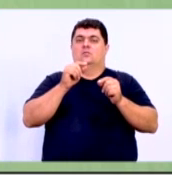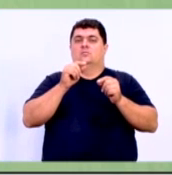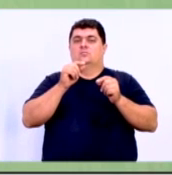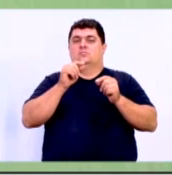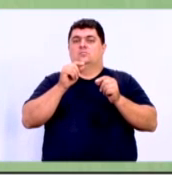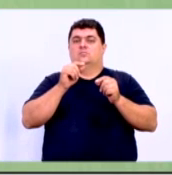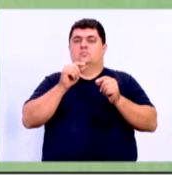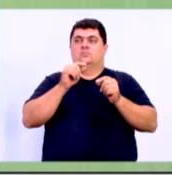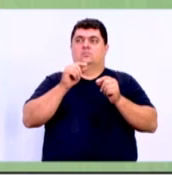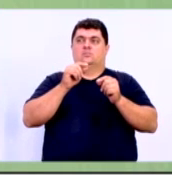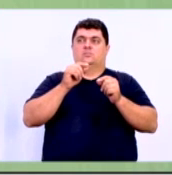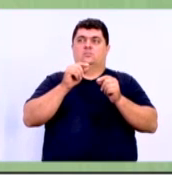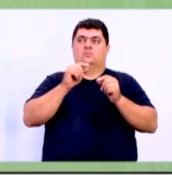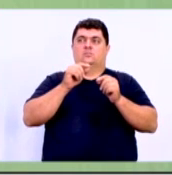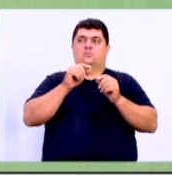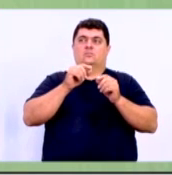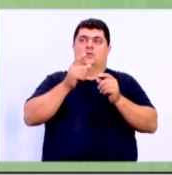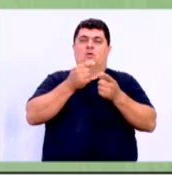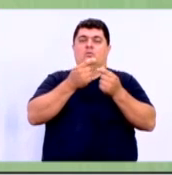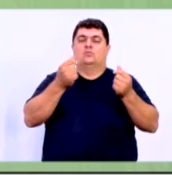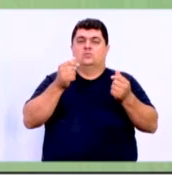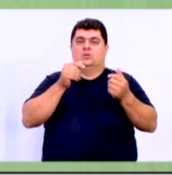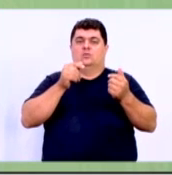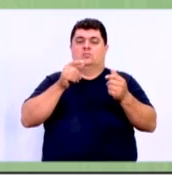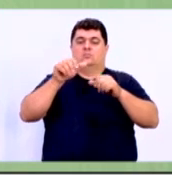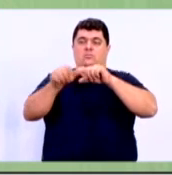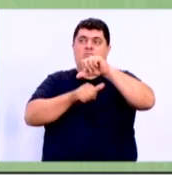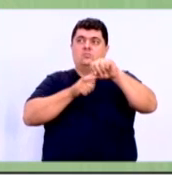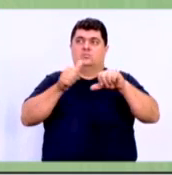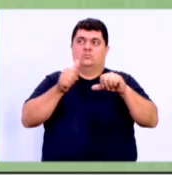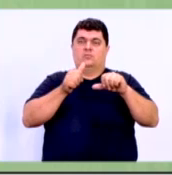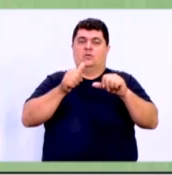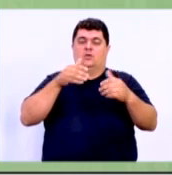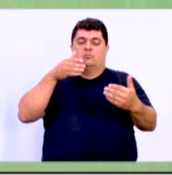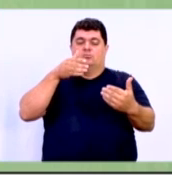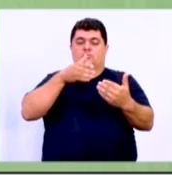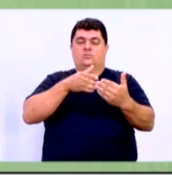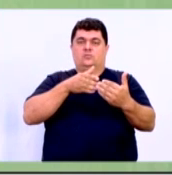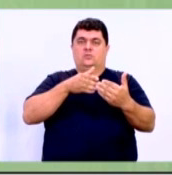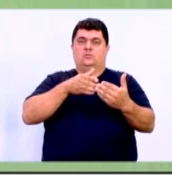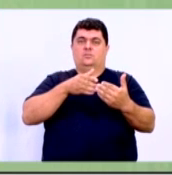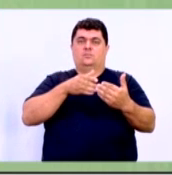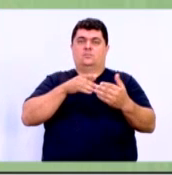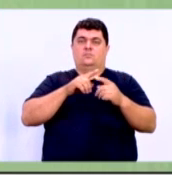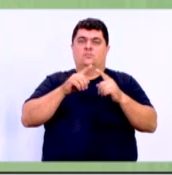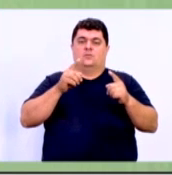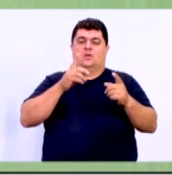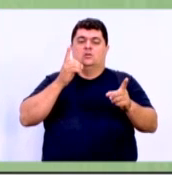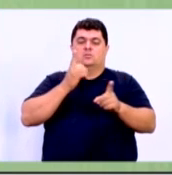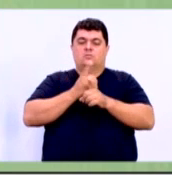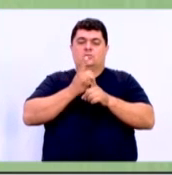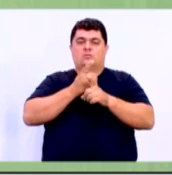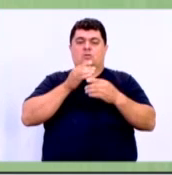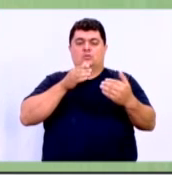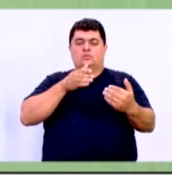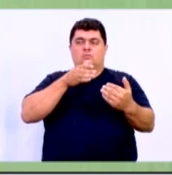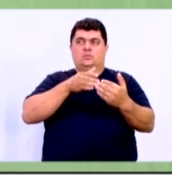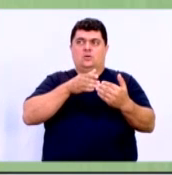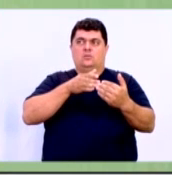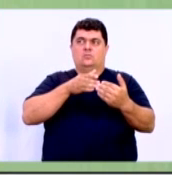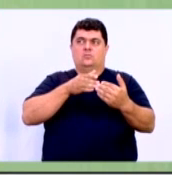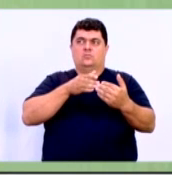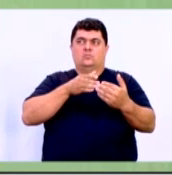variável ou direto. Bom, eu particularmente só conheci o variável, mas revisando encontrei o direto, por isso que tem esse